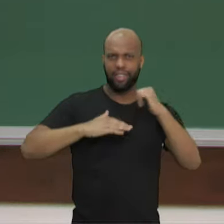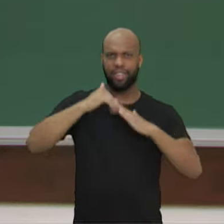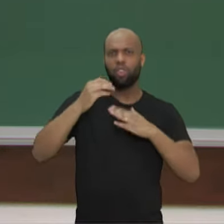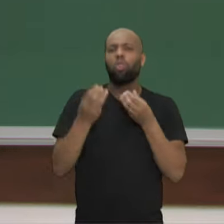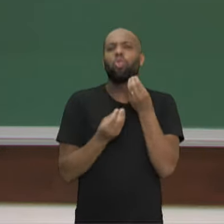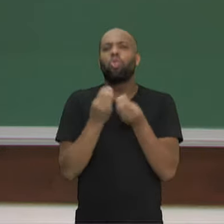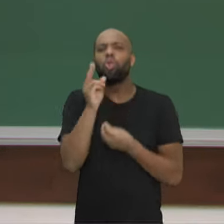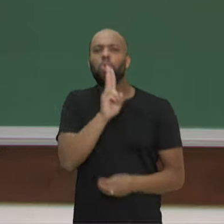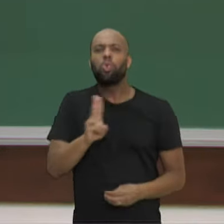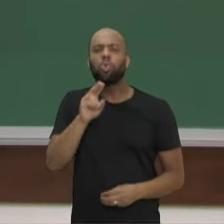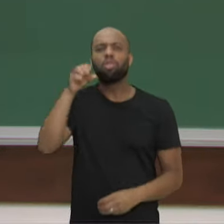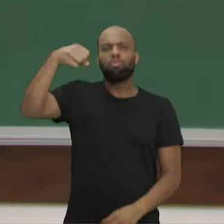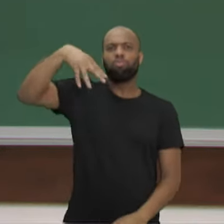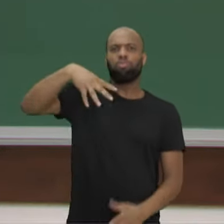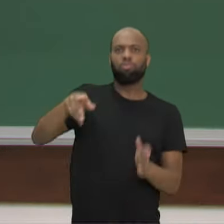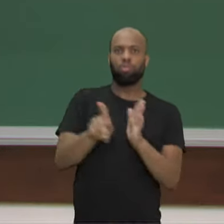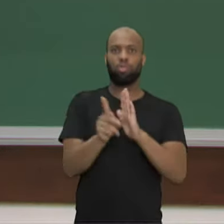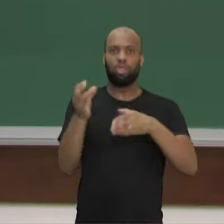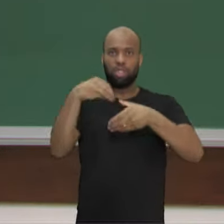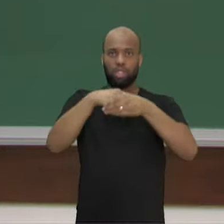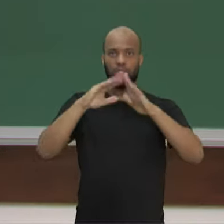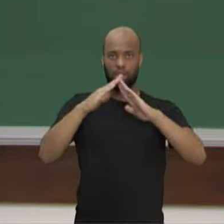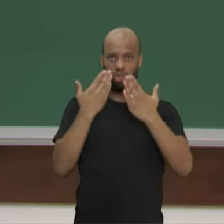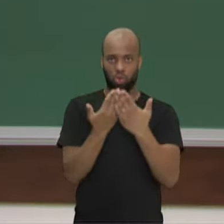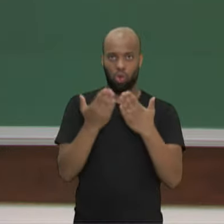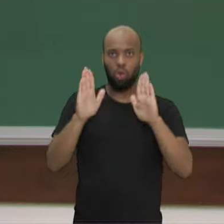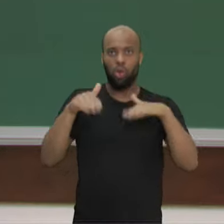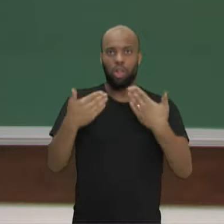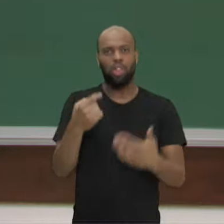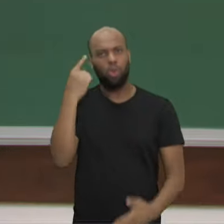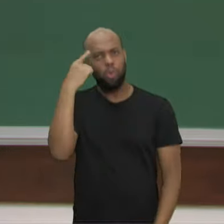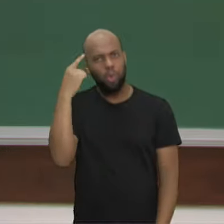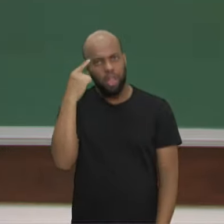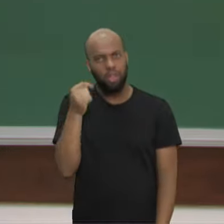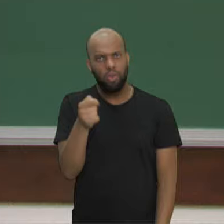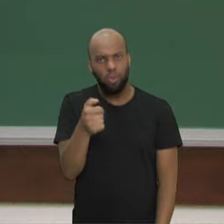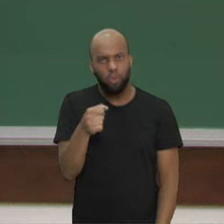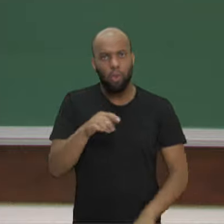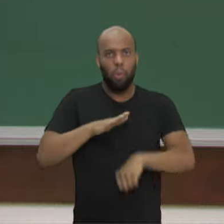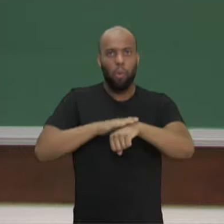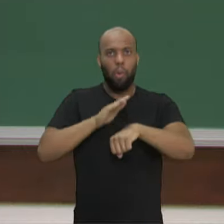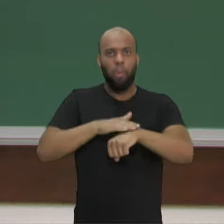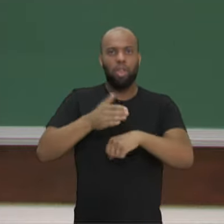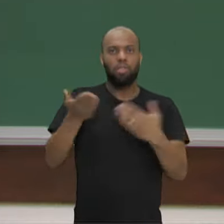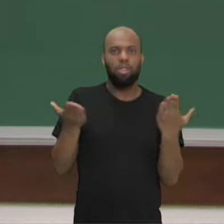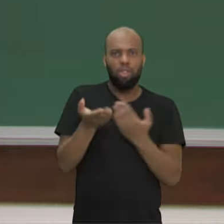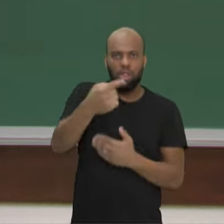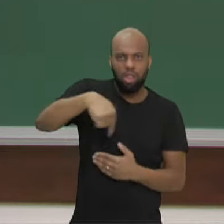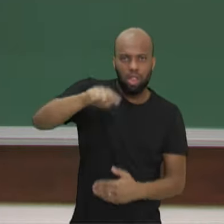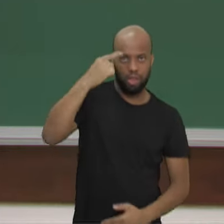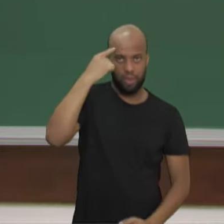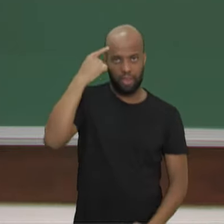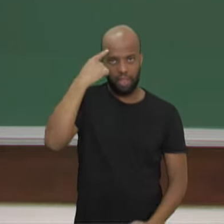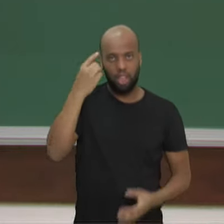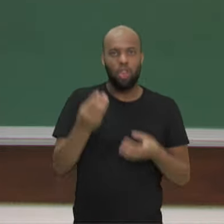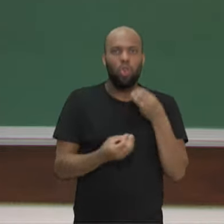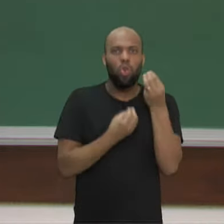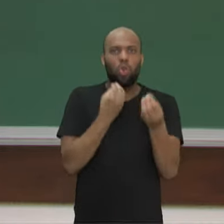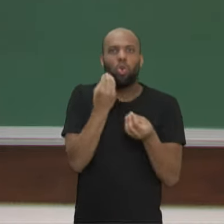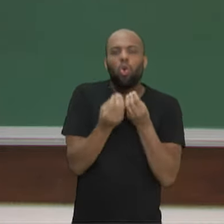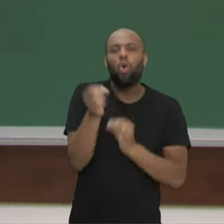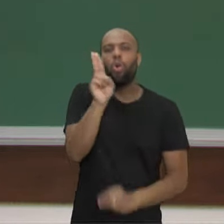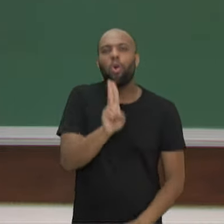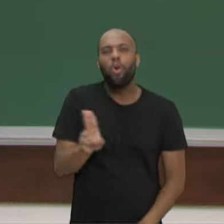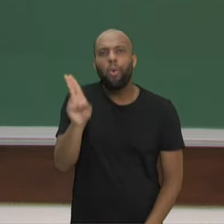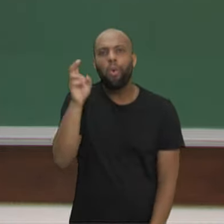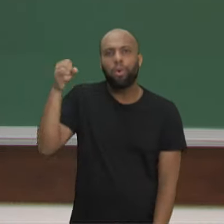iluminação na escola? Então, pensa aí um pouquinho, né? Um tempinho para vocês pensarem como usar iluminação